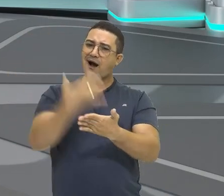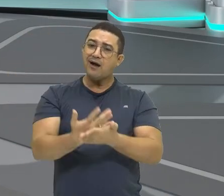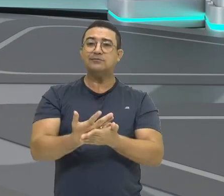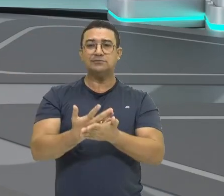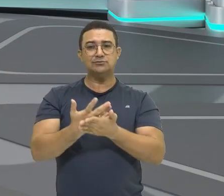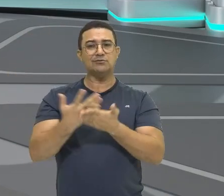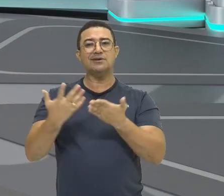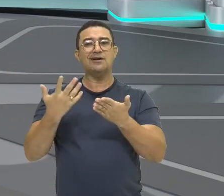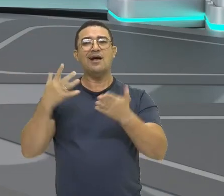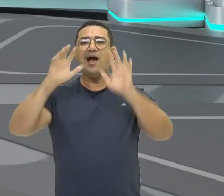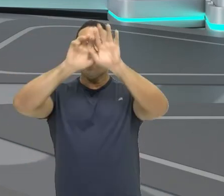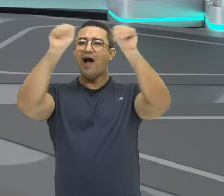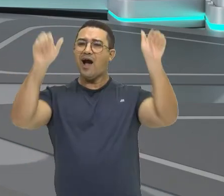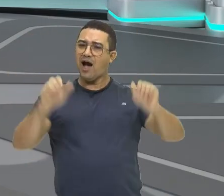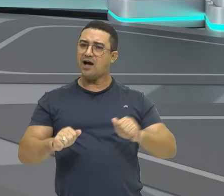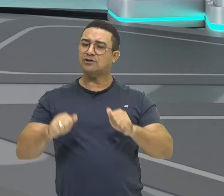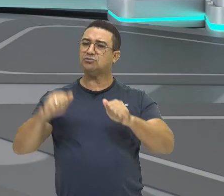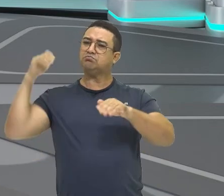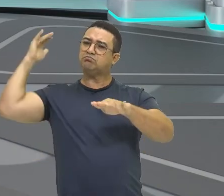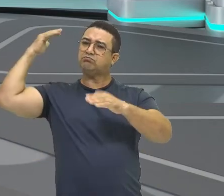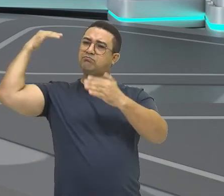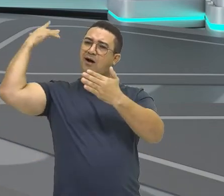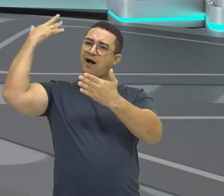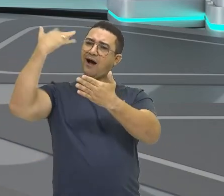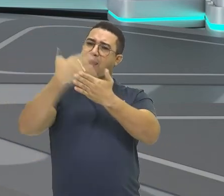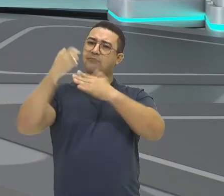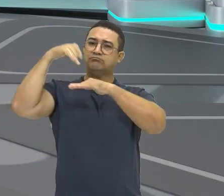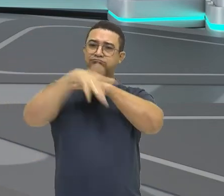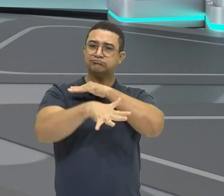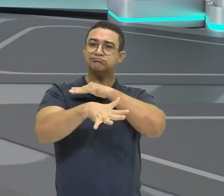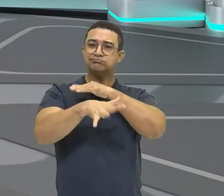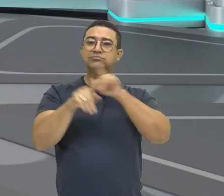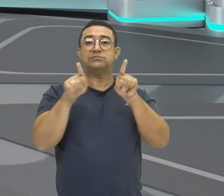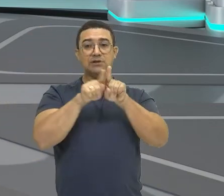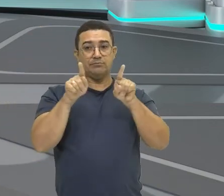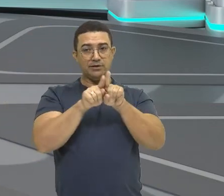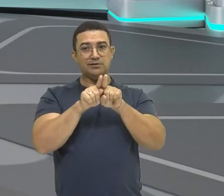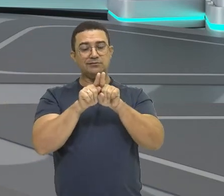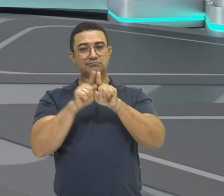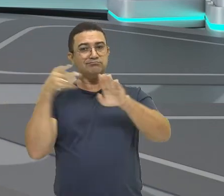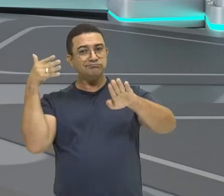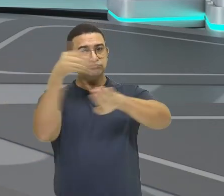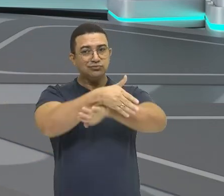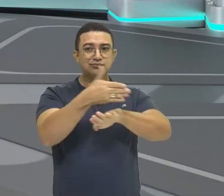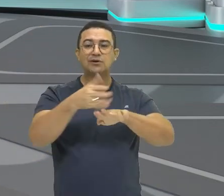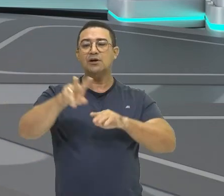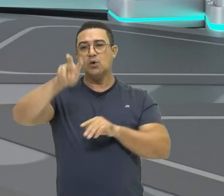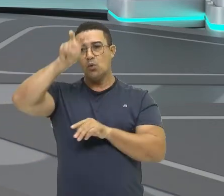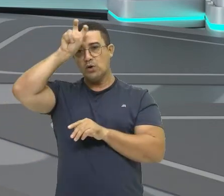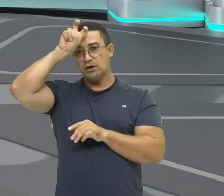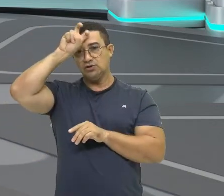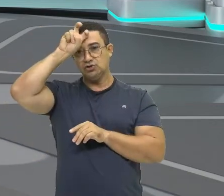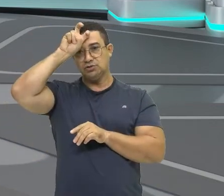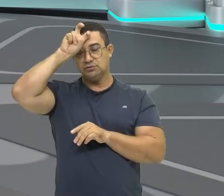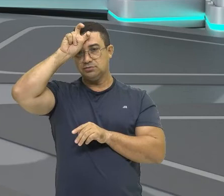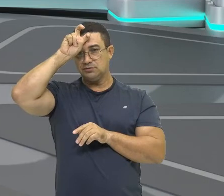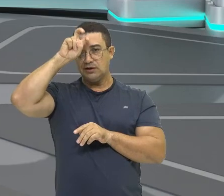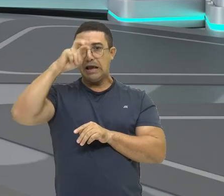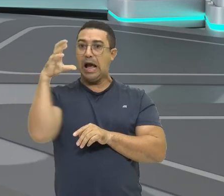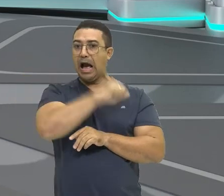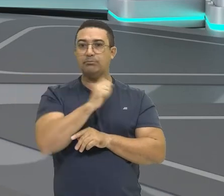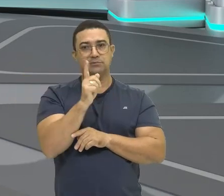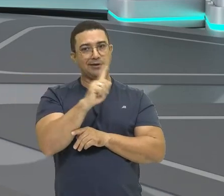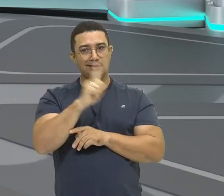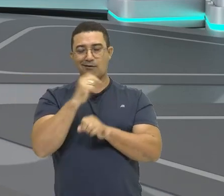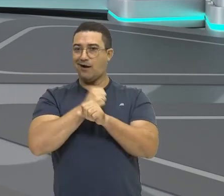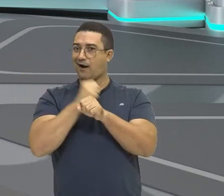pré-história, chega até o Egito, né? Isso leva o quê? Milhões de anos, não é uma coisa muito rápida,